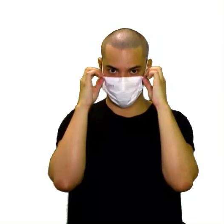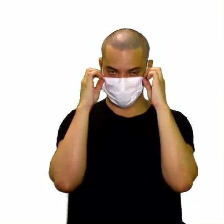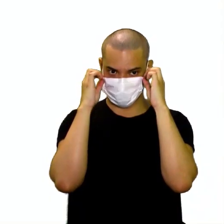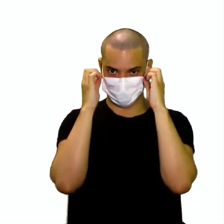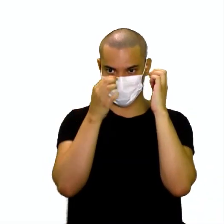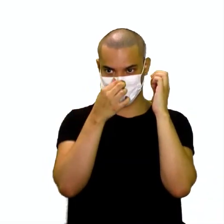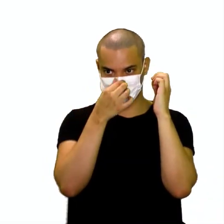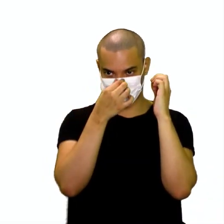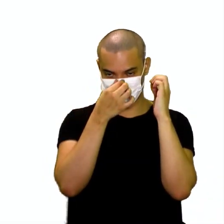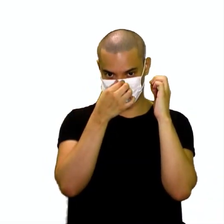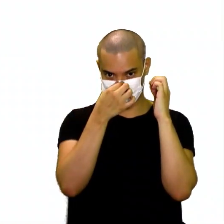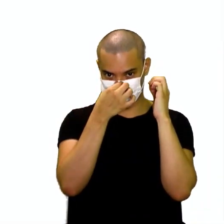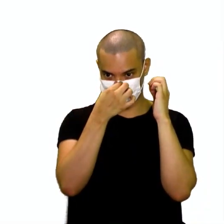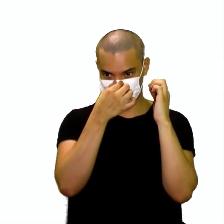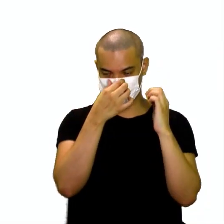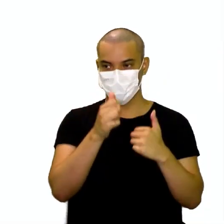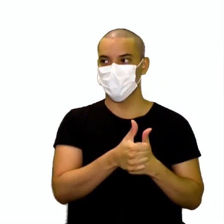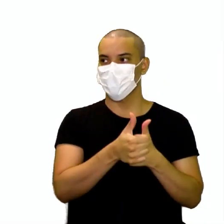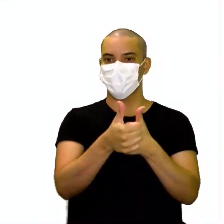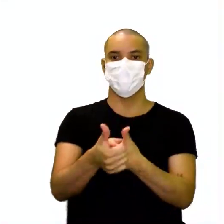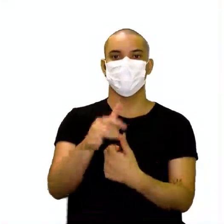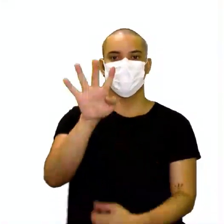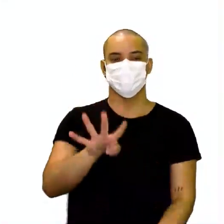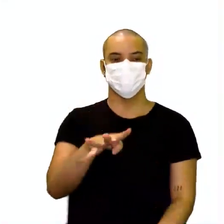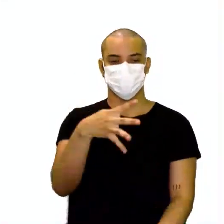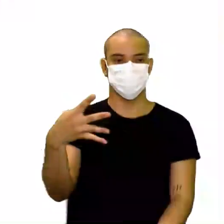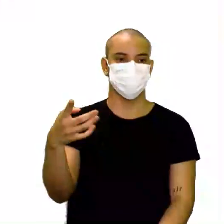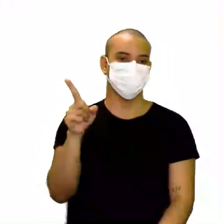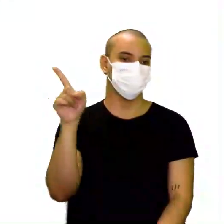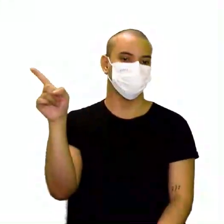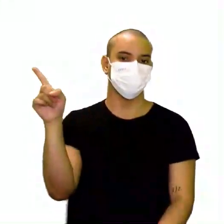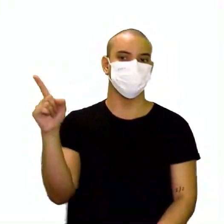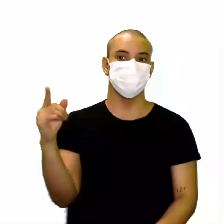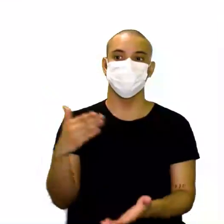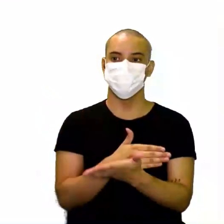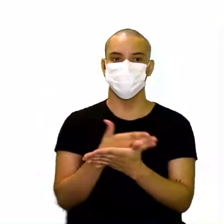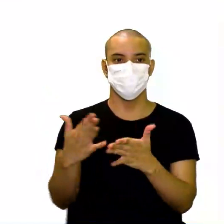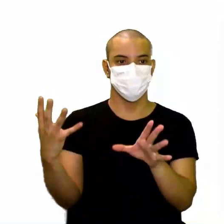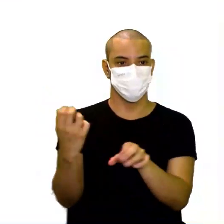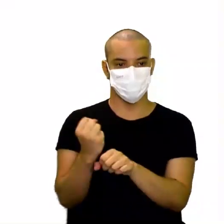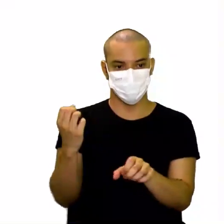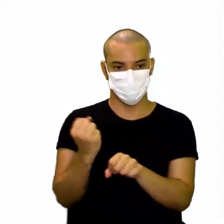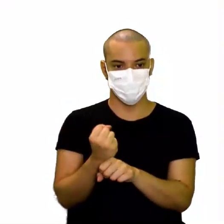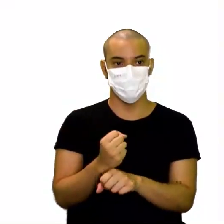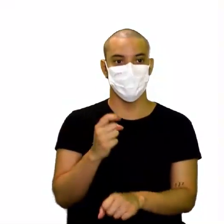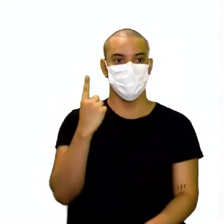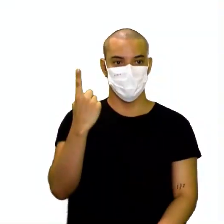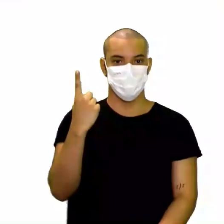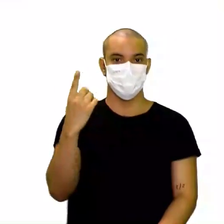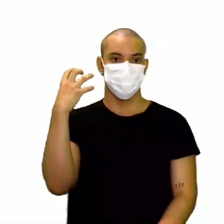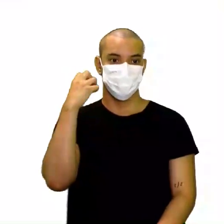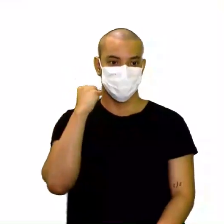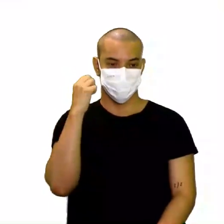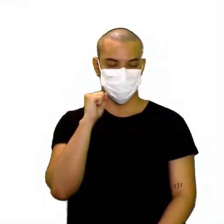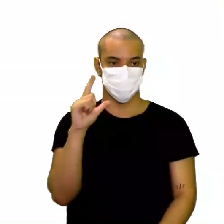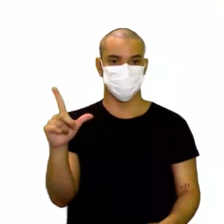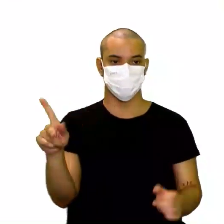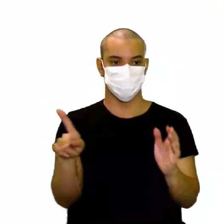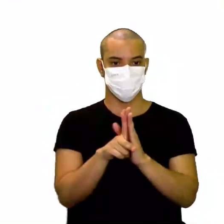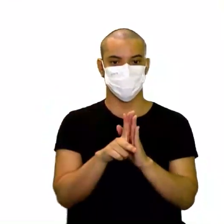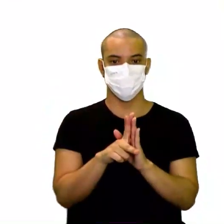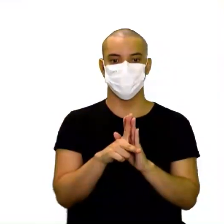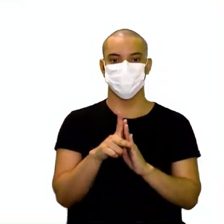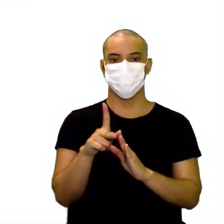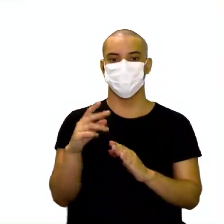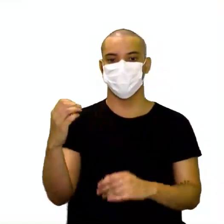Então, pessoal, vamos começar a calcular isso daí. Olha só, um esboço do conjunto farol e fusível está